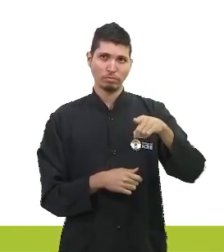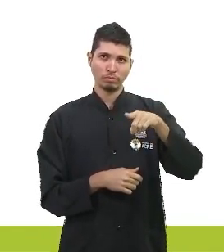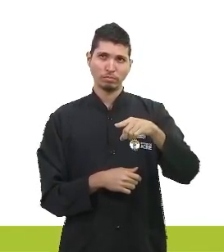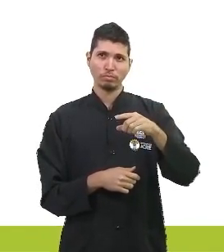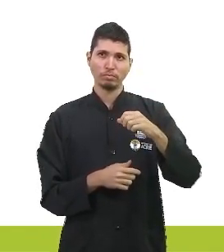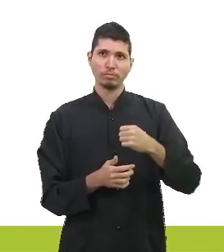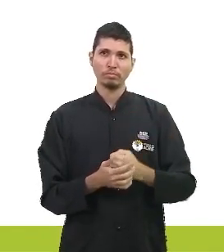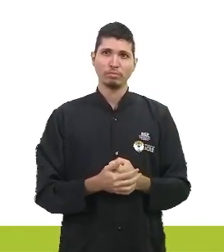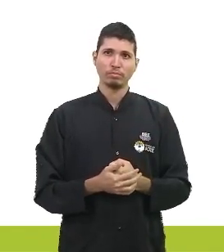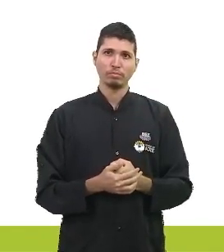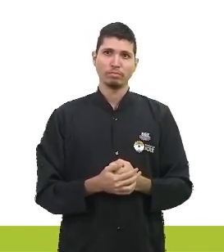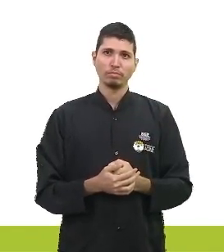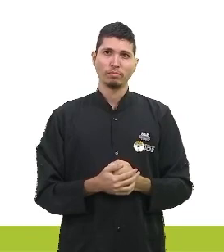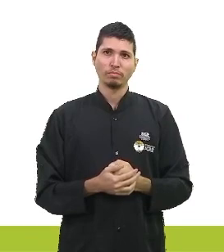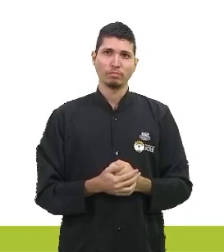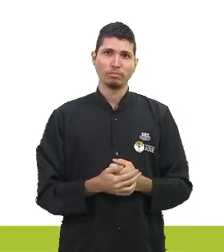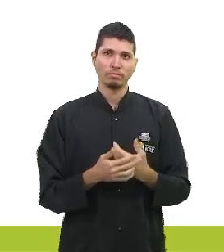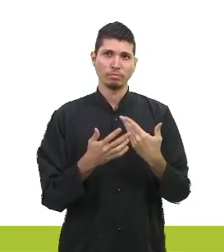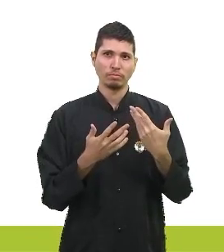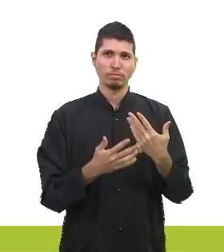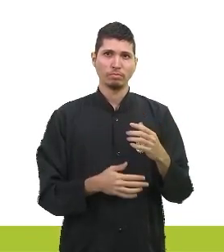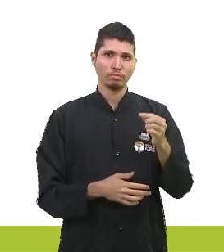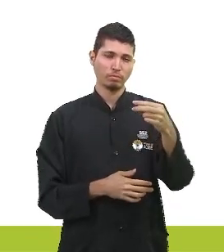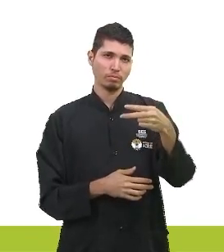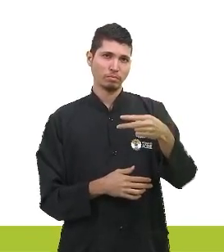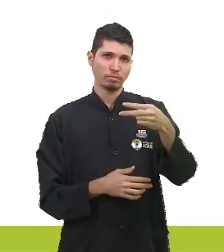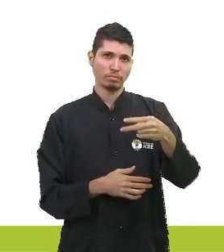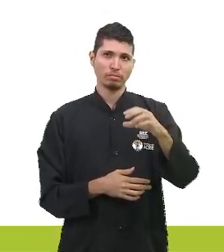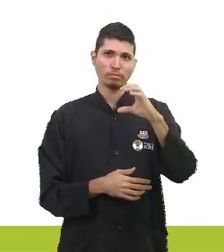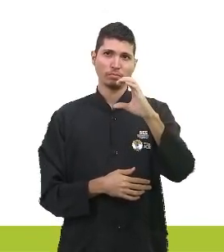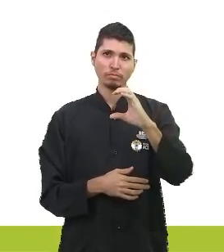C dividido para seno de θ,